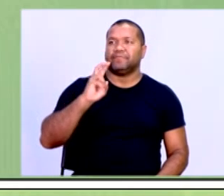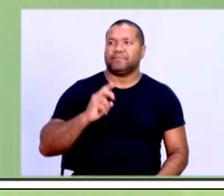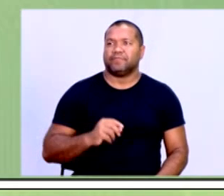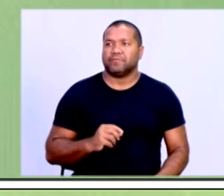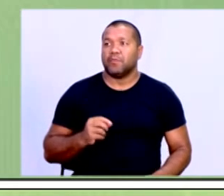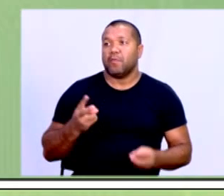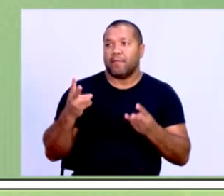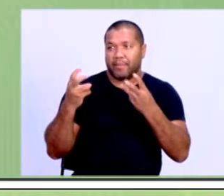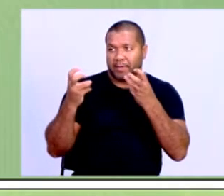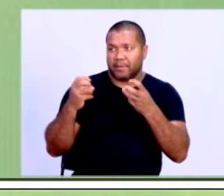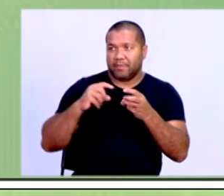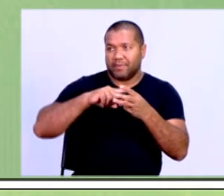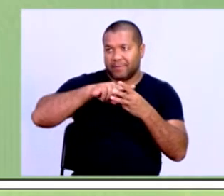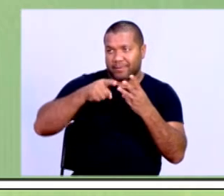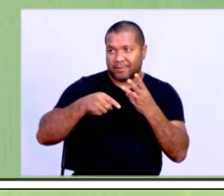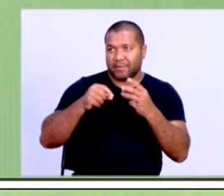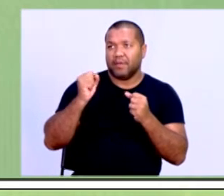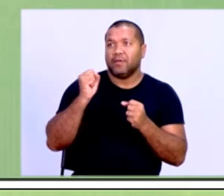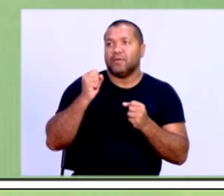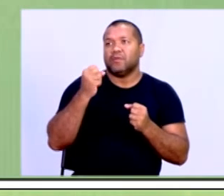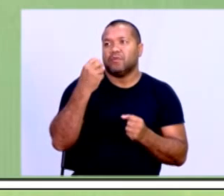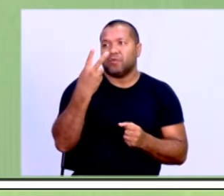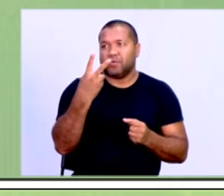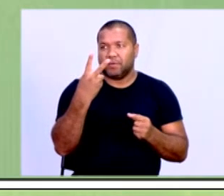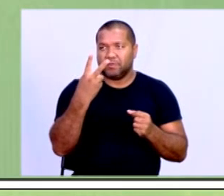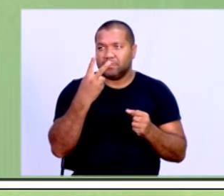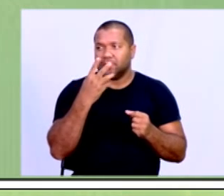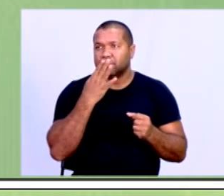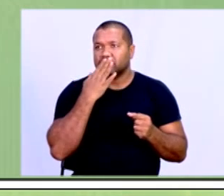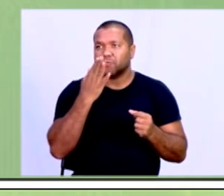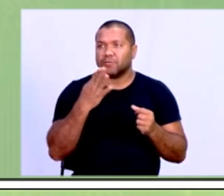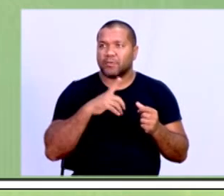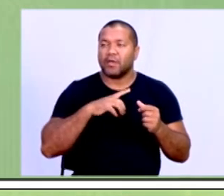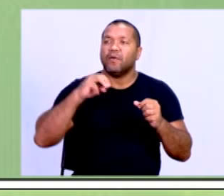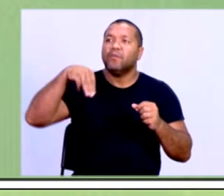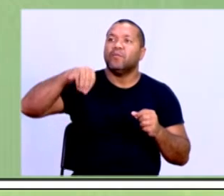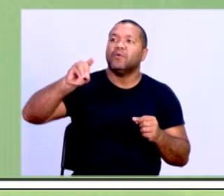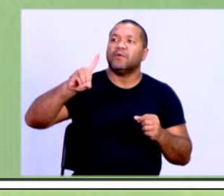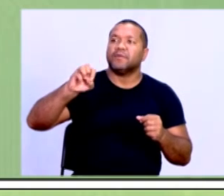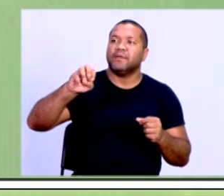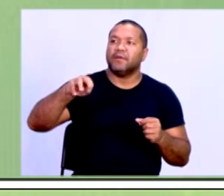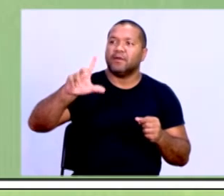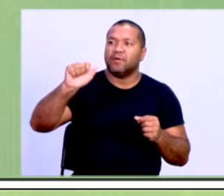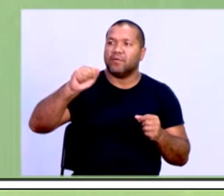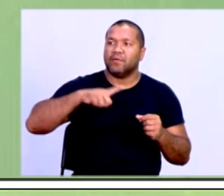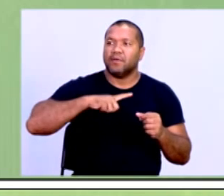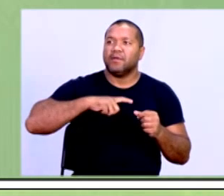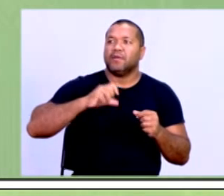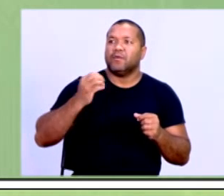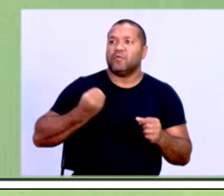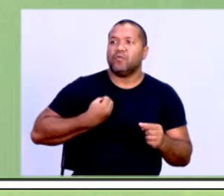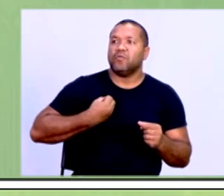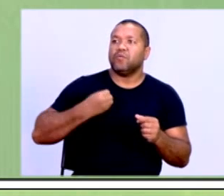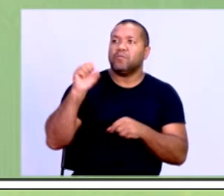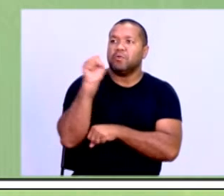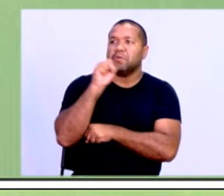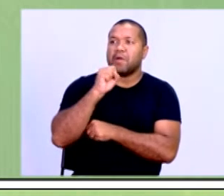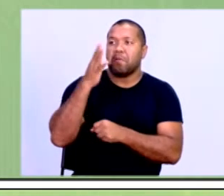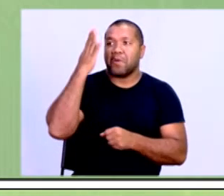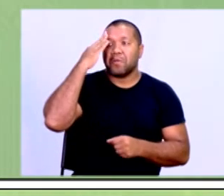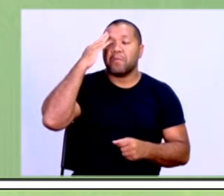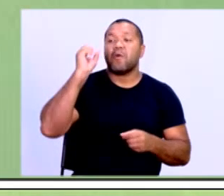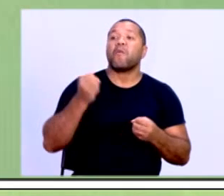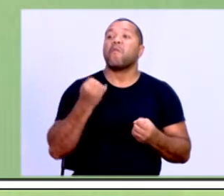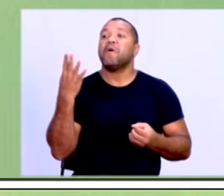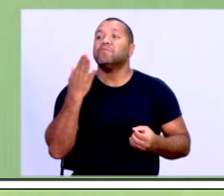Percebam que eu tenho 2 atributos aqui, eu tenho 2 características, que é o modelo e a placa, para identificar cada veículo